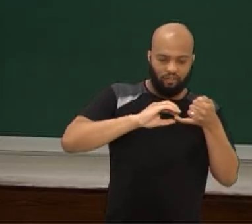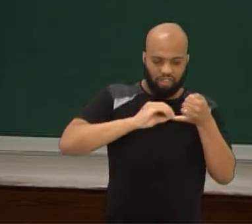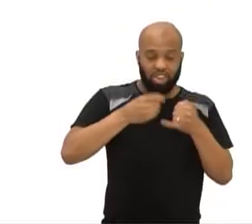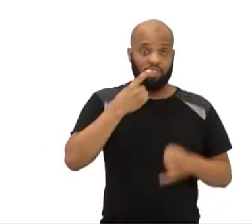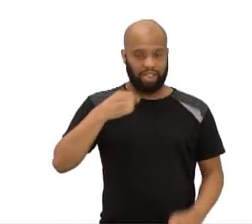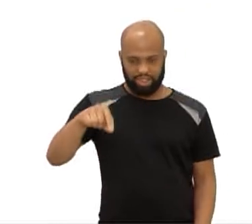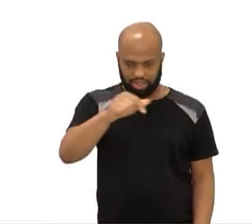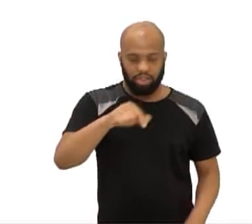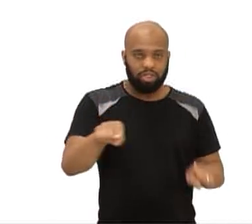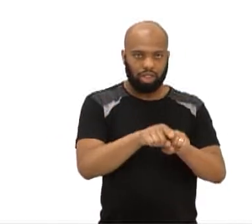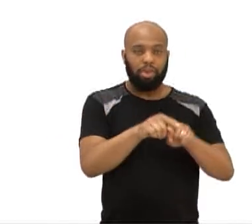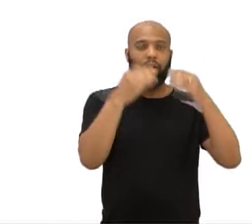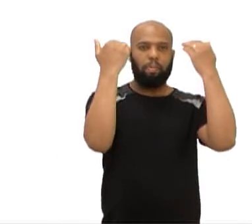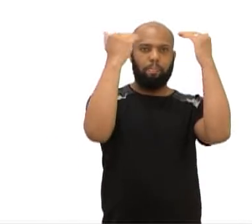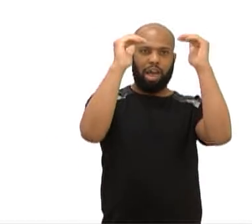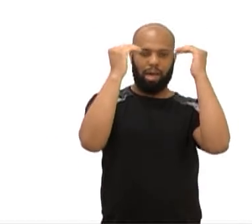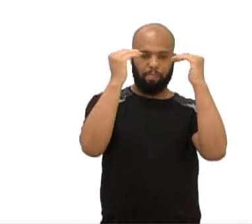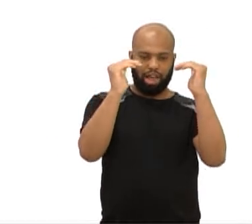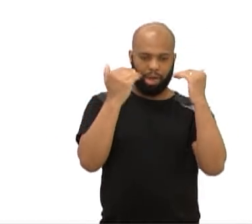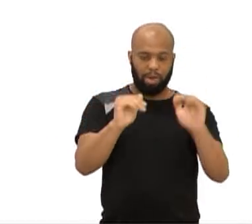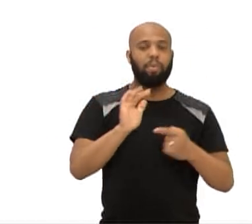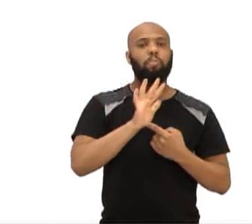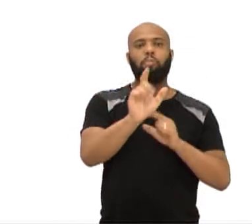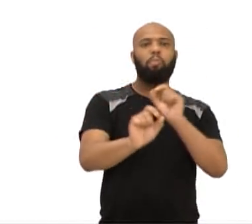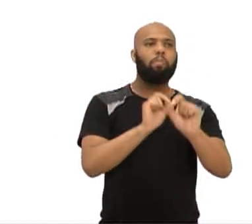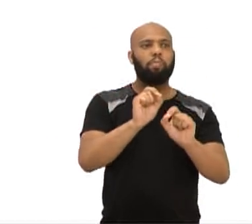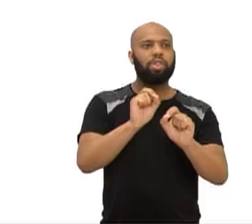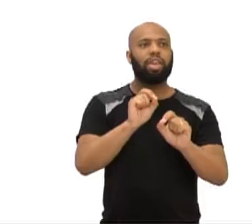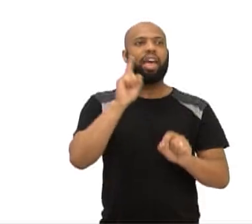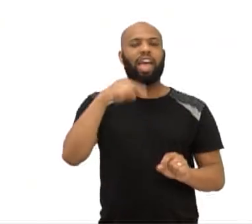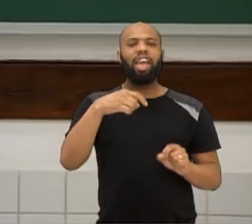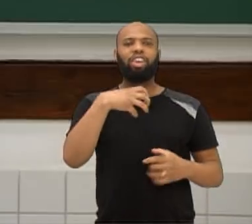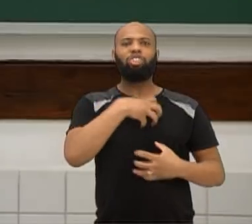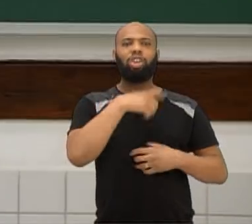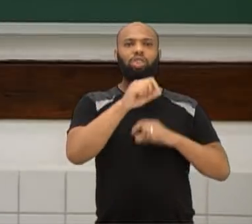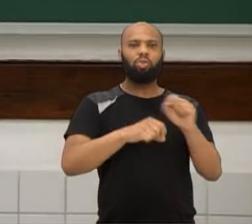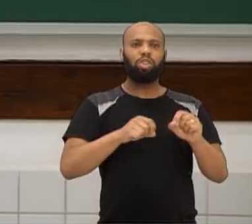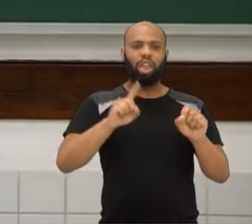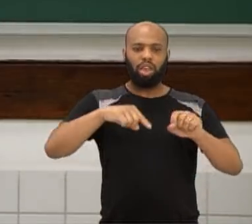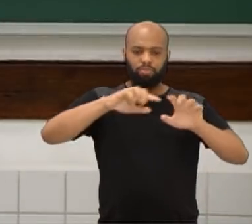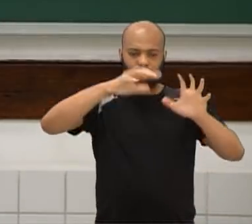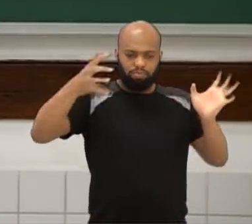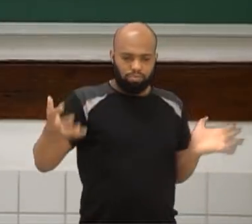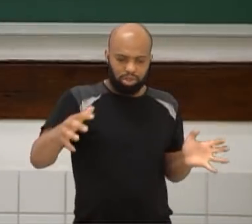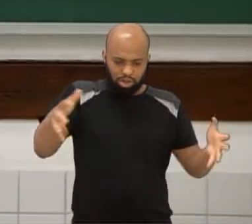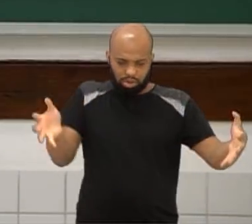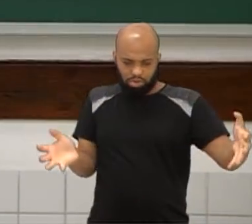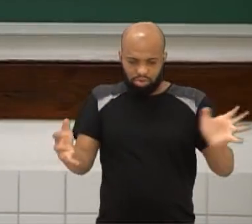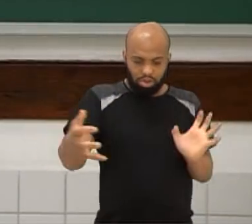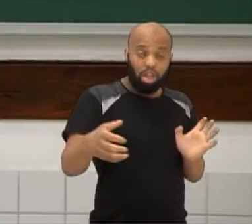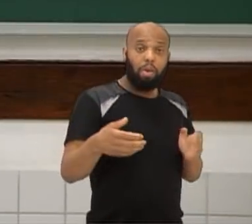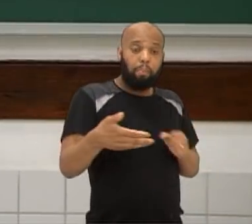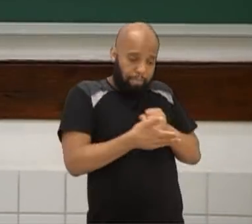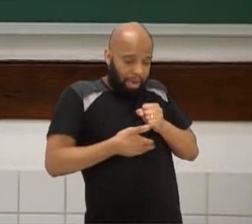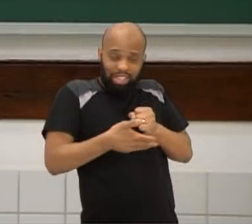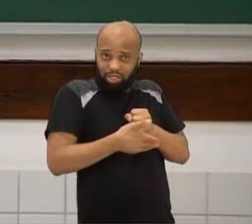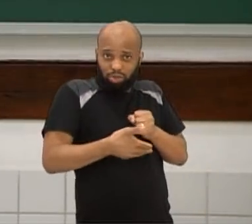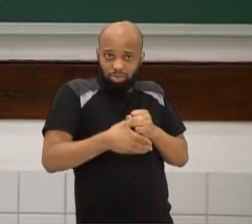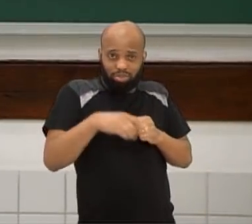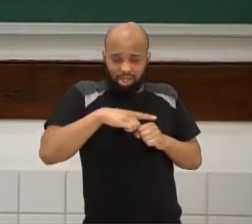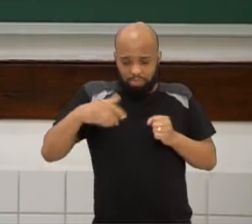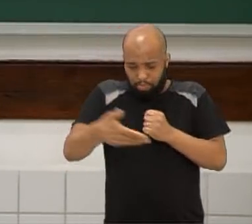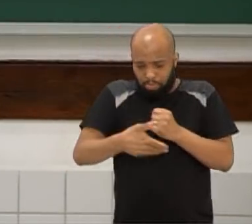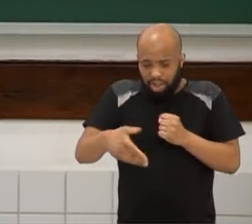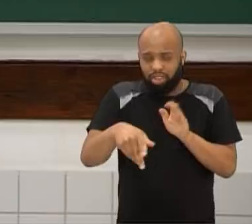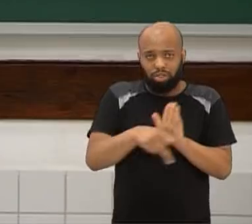só, a ordem dos produtos nos remete ao quê? A uma cesta básica. São ali, aqui é o